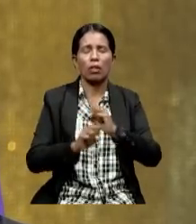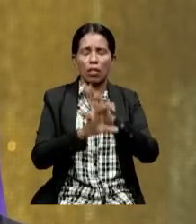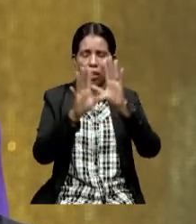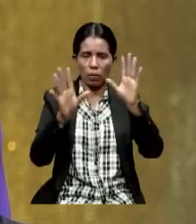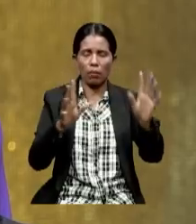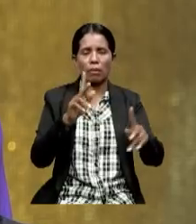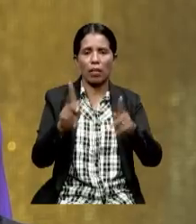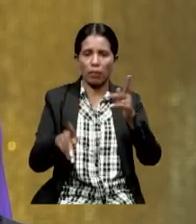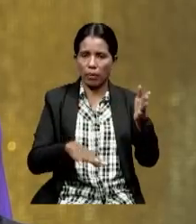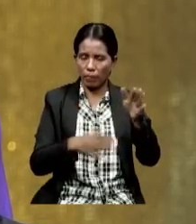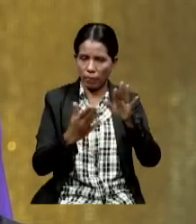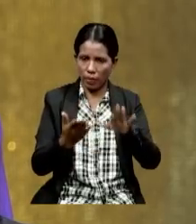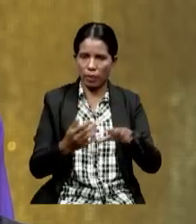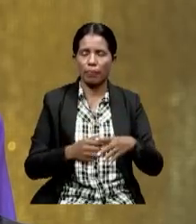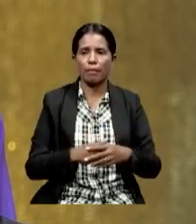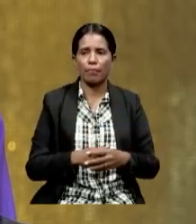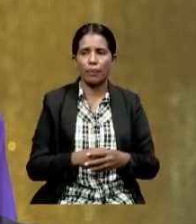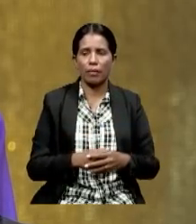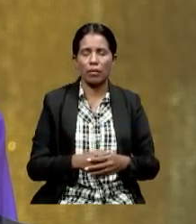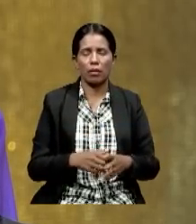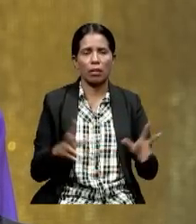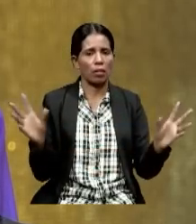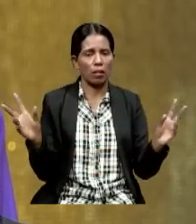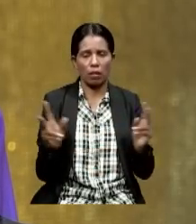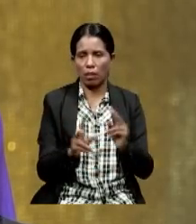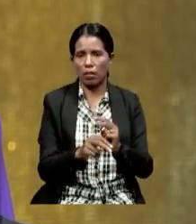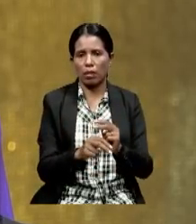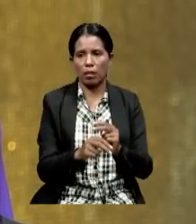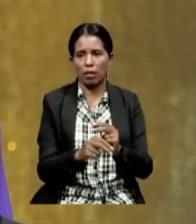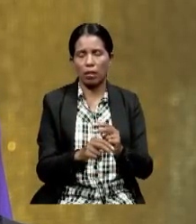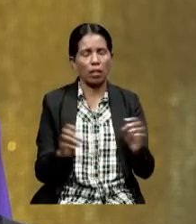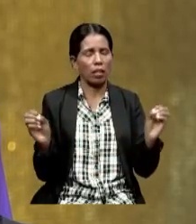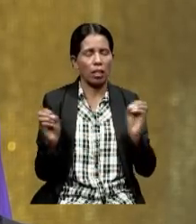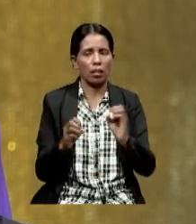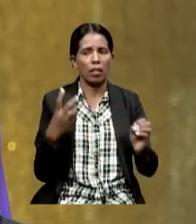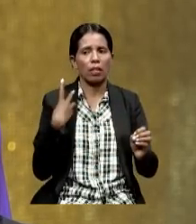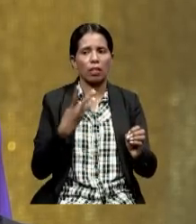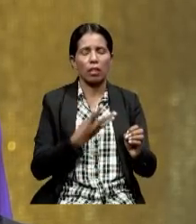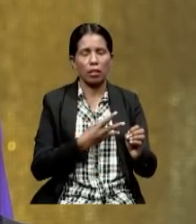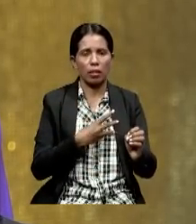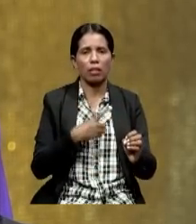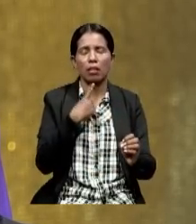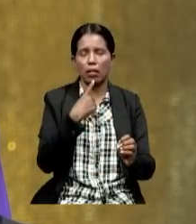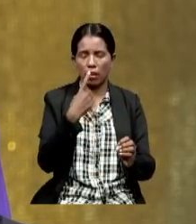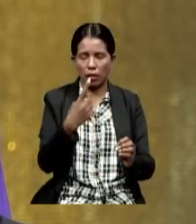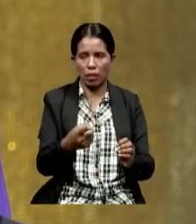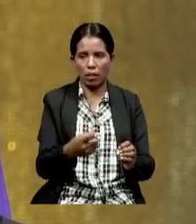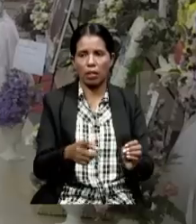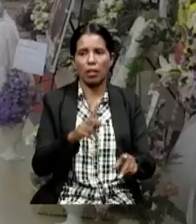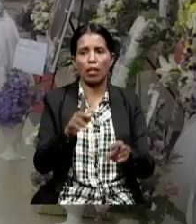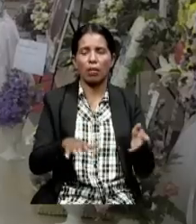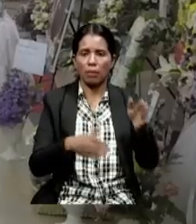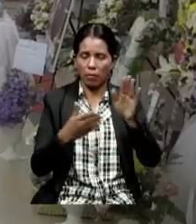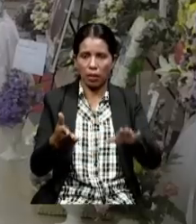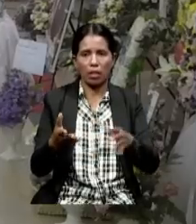penia. Sei lá, lá ia batida na vida caia. Mate o